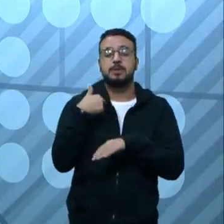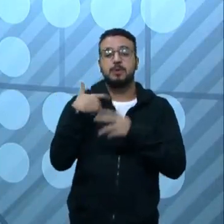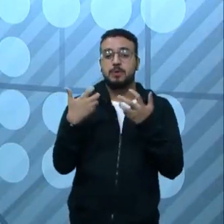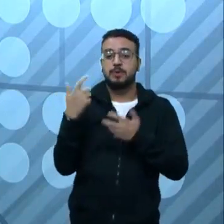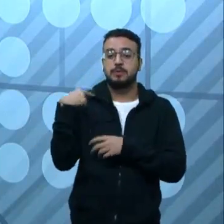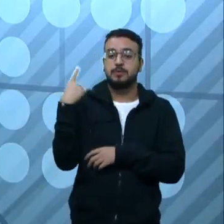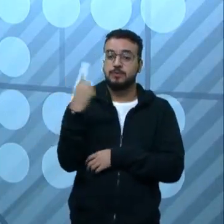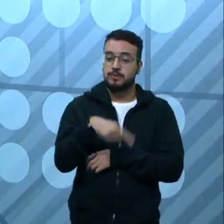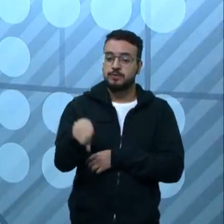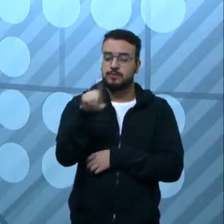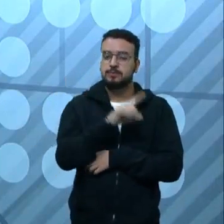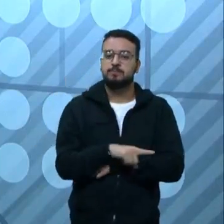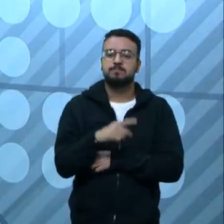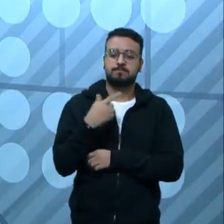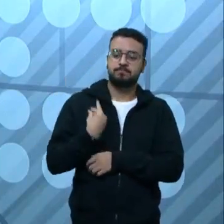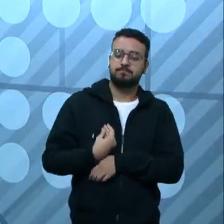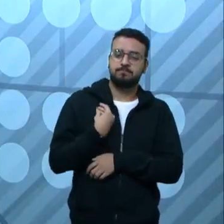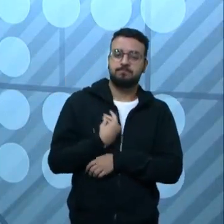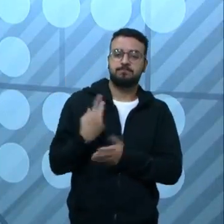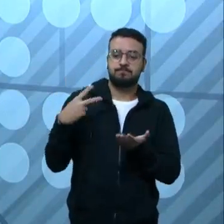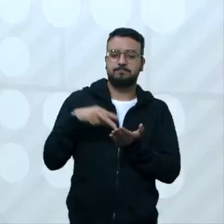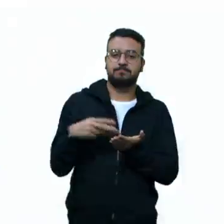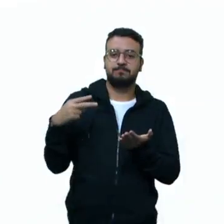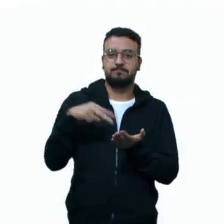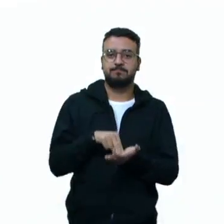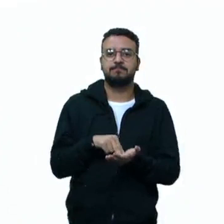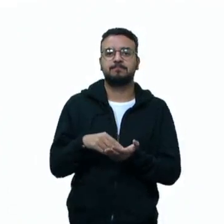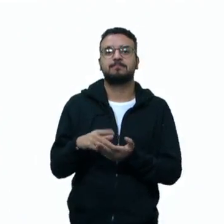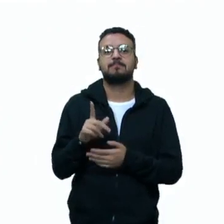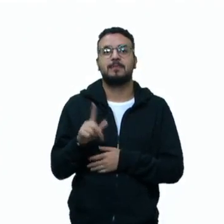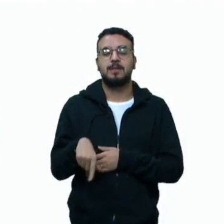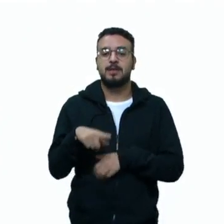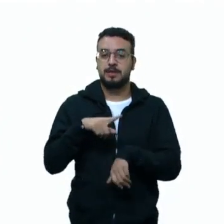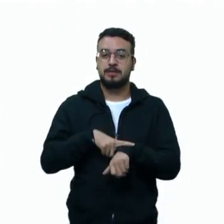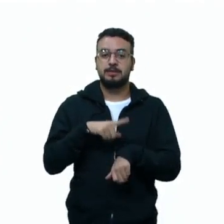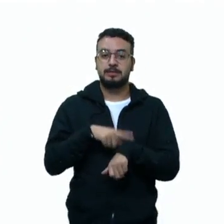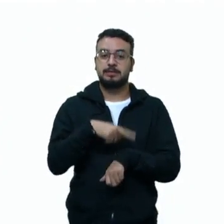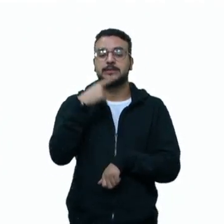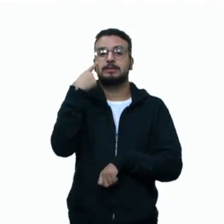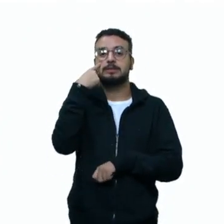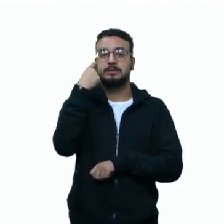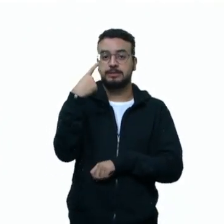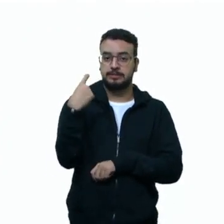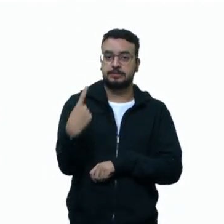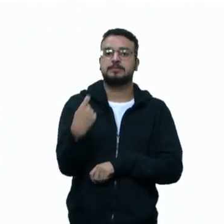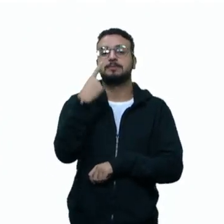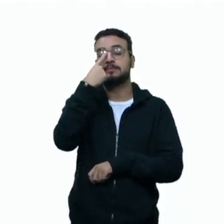hoje de participação. Então vamos ao quadro, chegou um momento bem interessante.